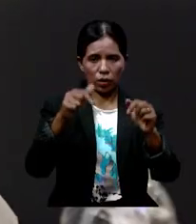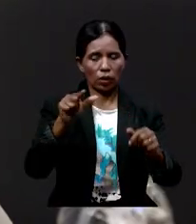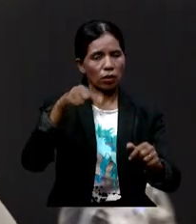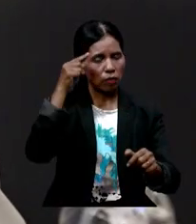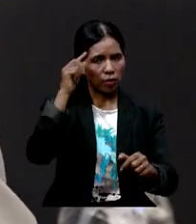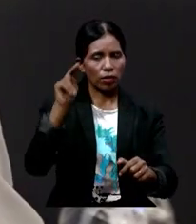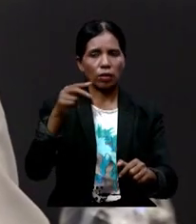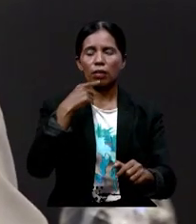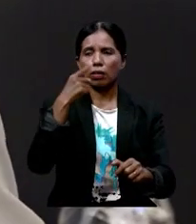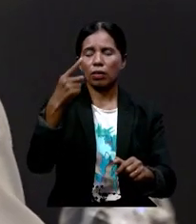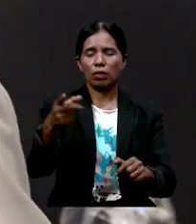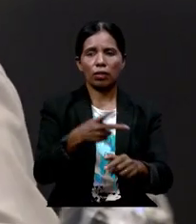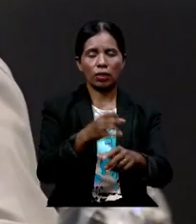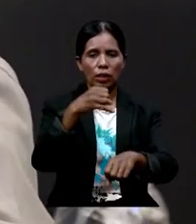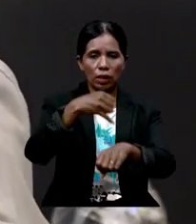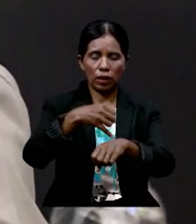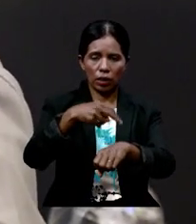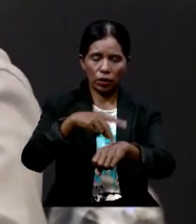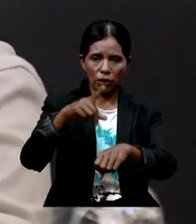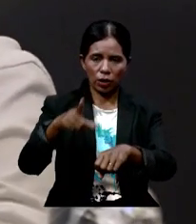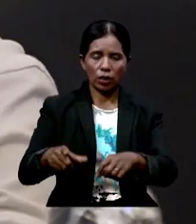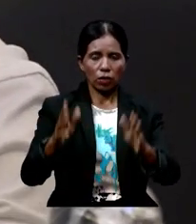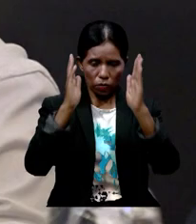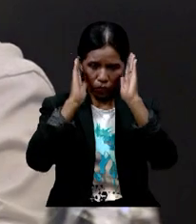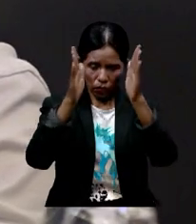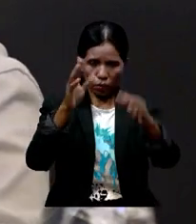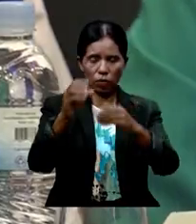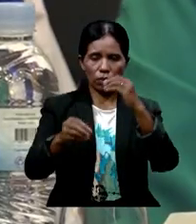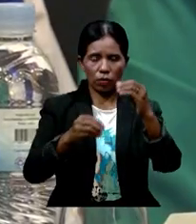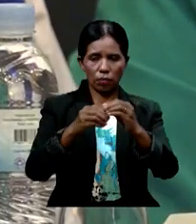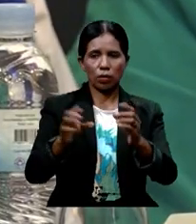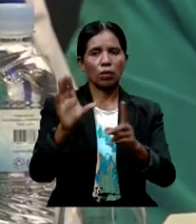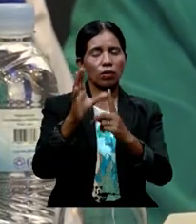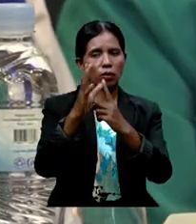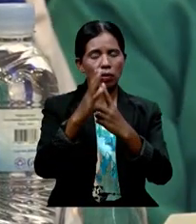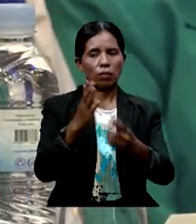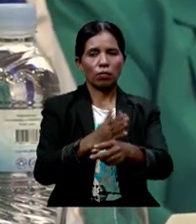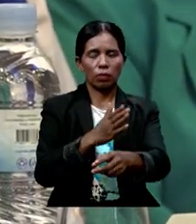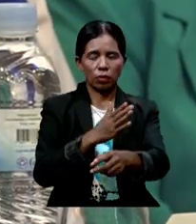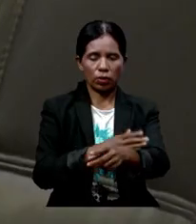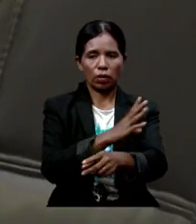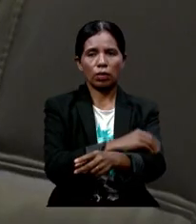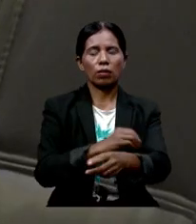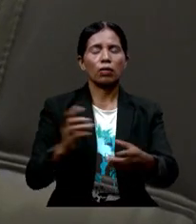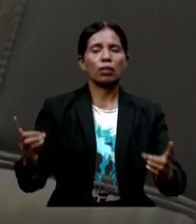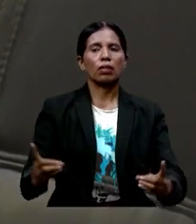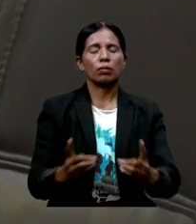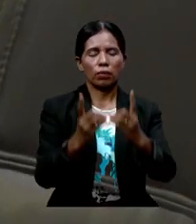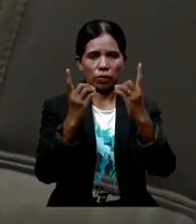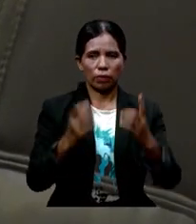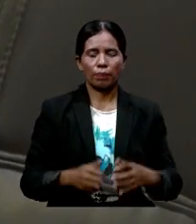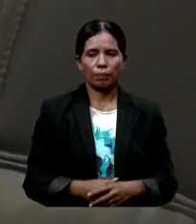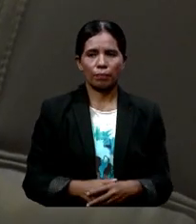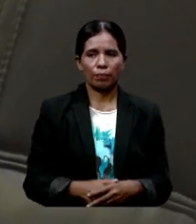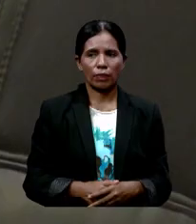né, Hateten, e a evento internacional, né, se focaliu Conabá arte e cultura, promoção, turismo no desporto. Posto